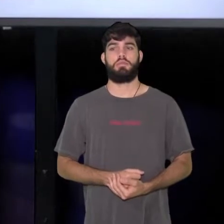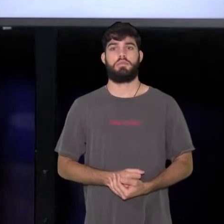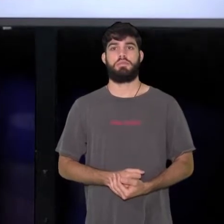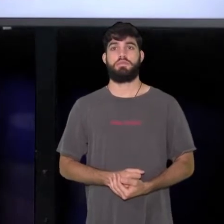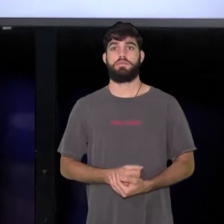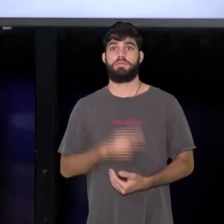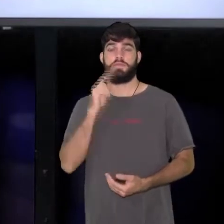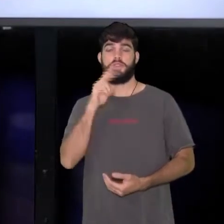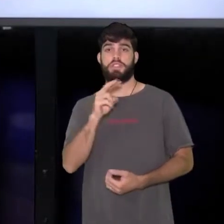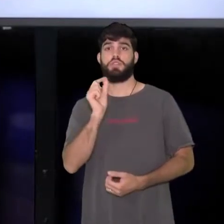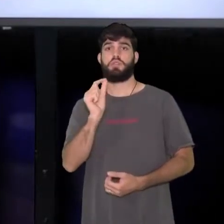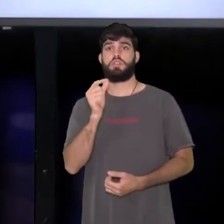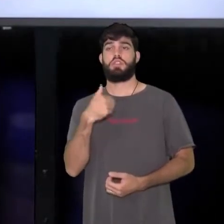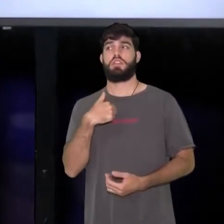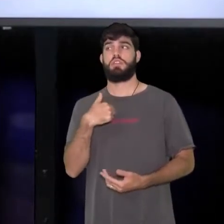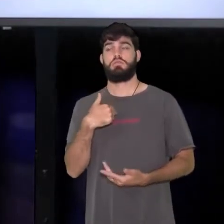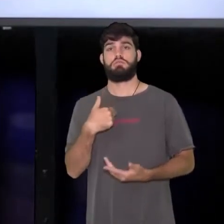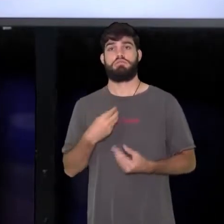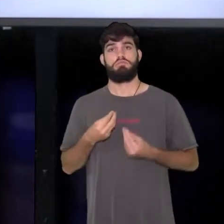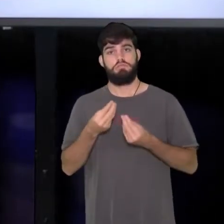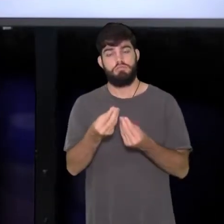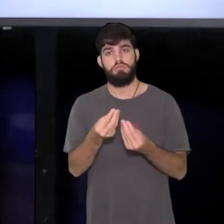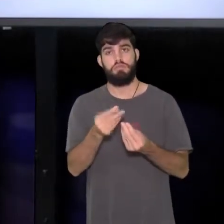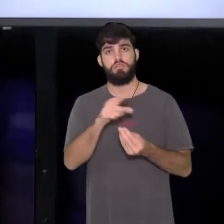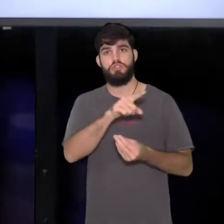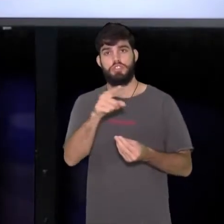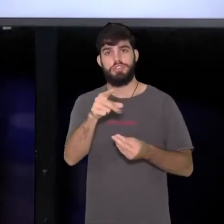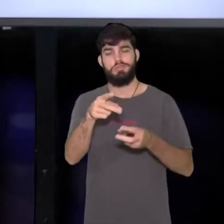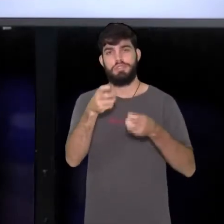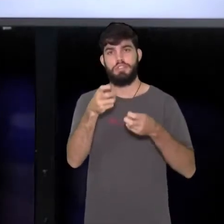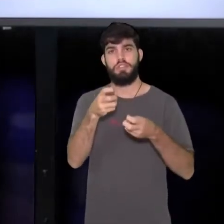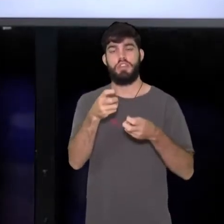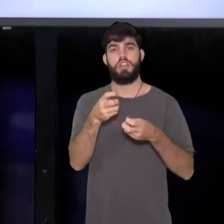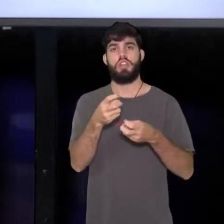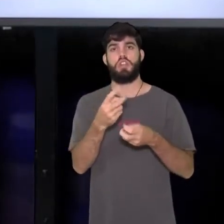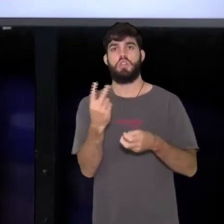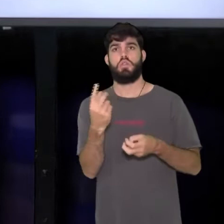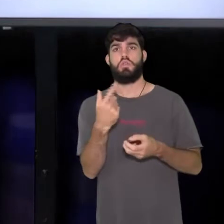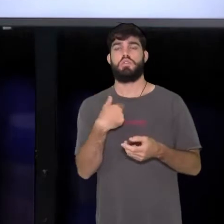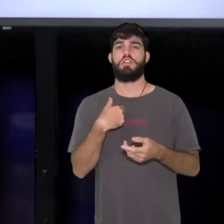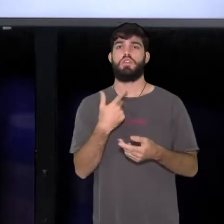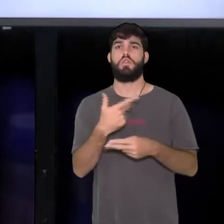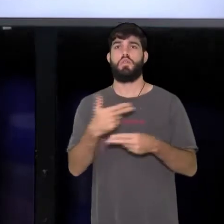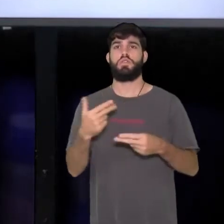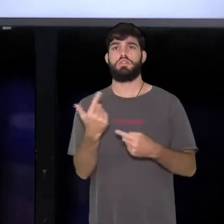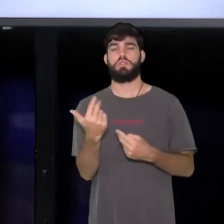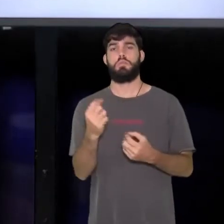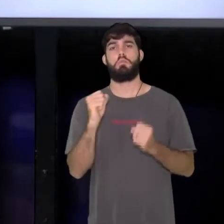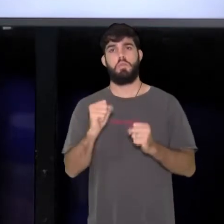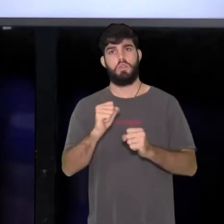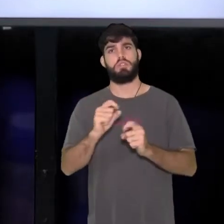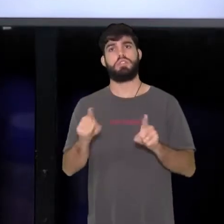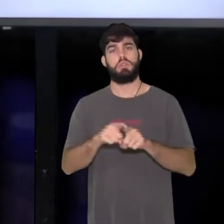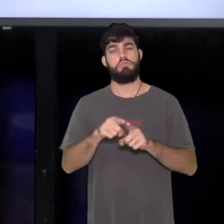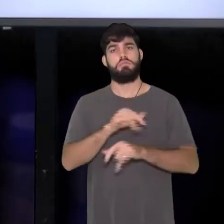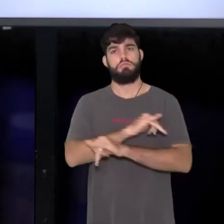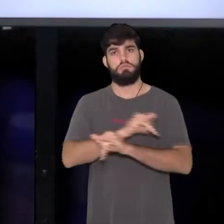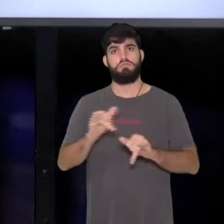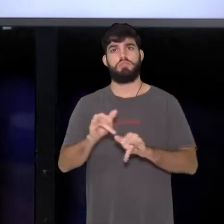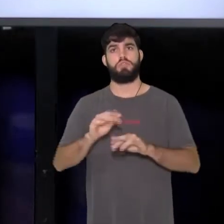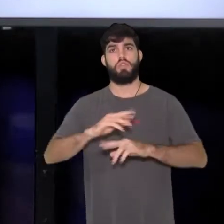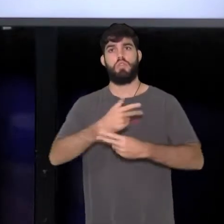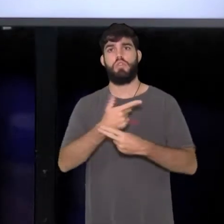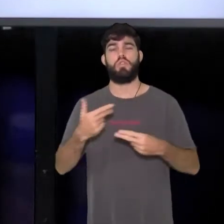Olha o que eu trouxe para vocês perceberem como a mesma coisa pode ser dita com linguagens diferentes. Uma